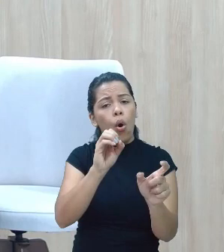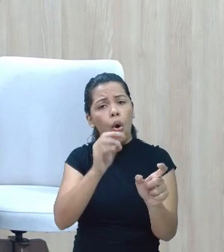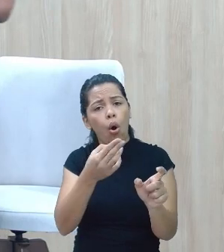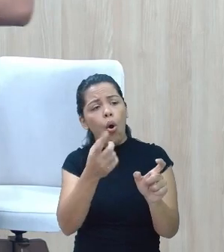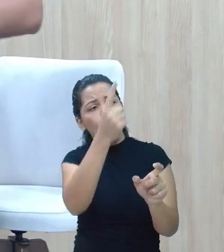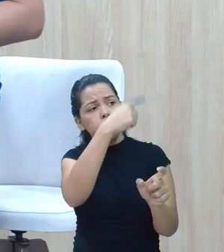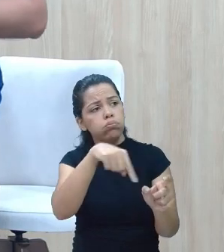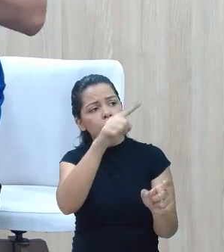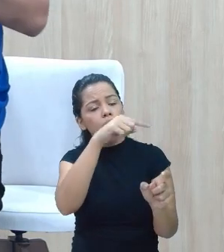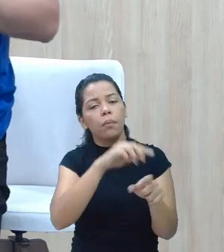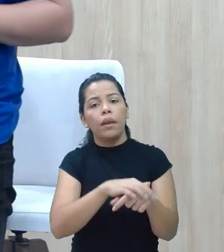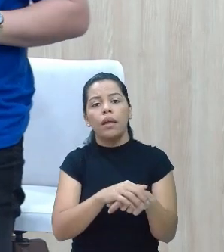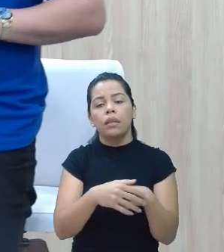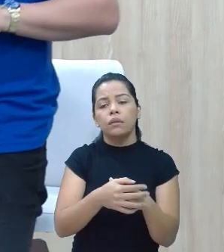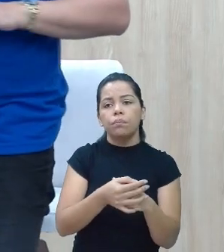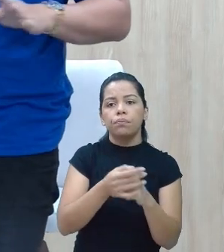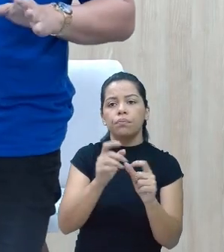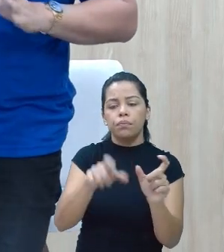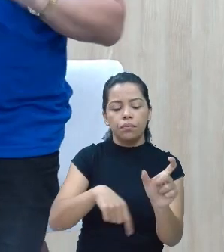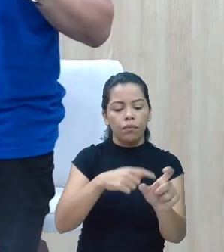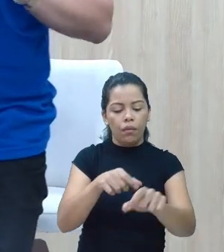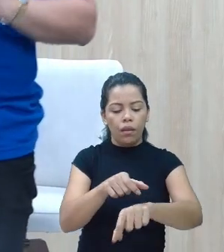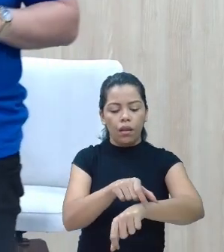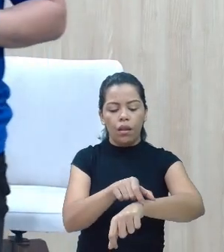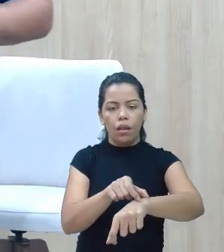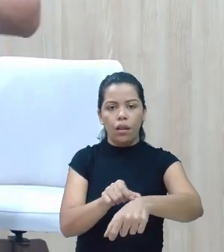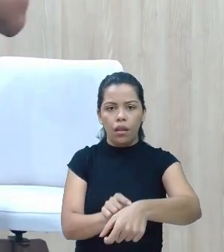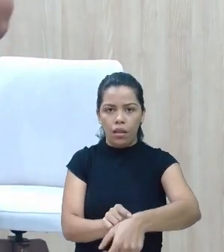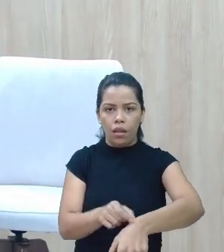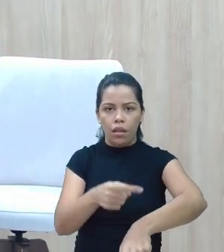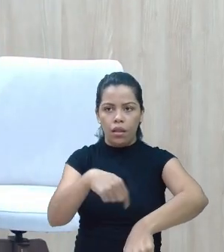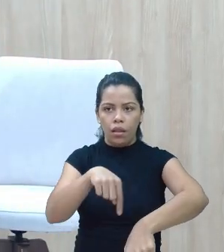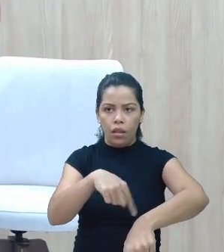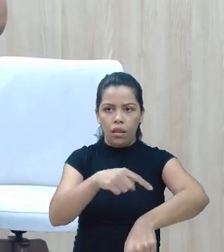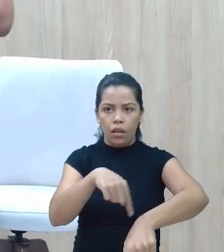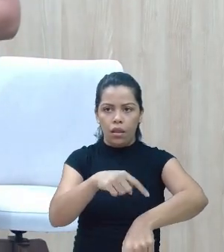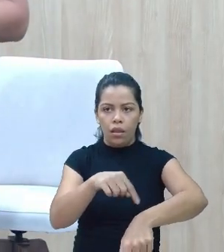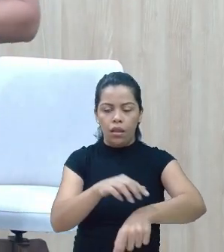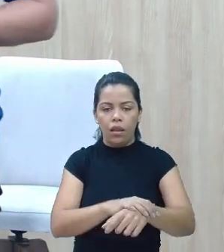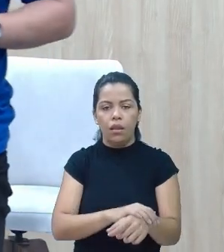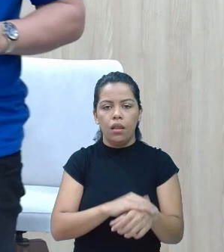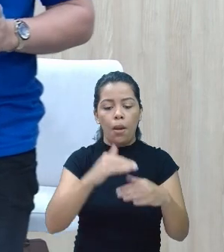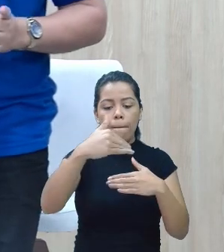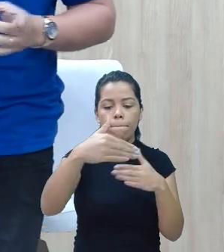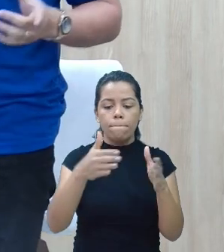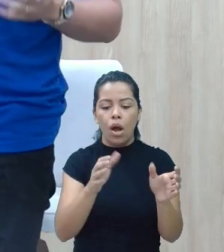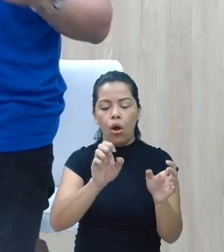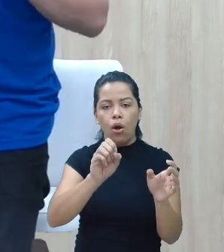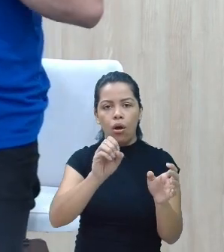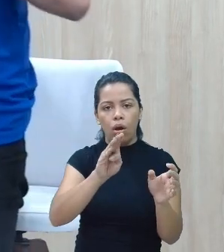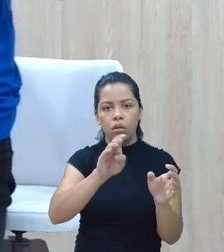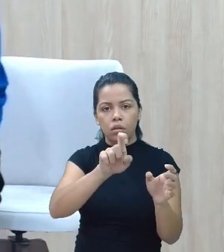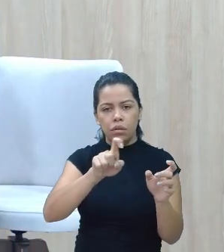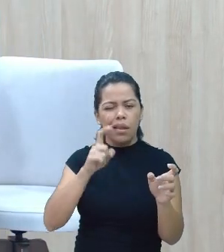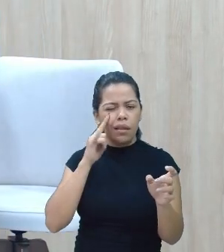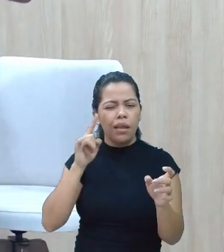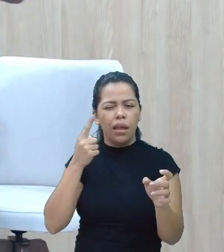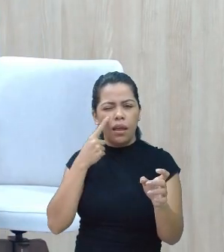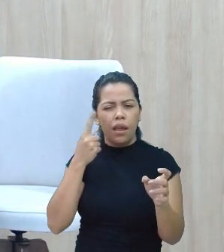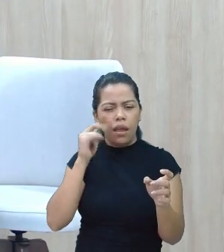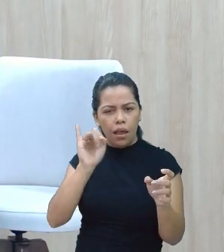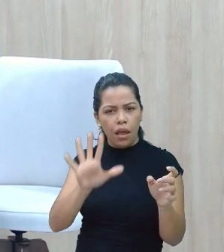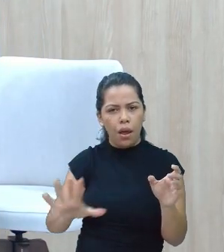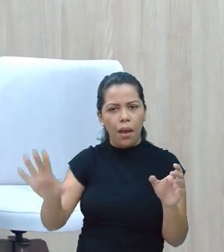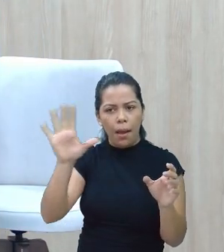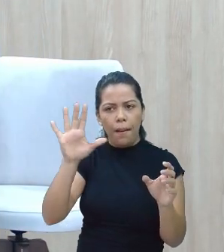relógio em ponto, tá bom? Então, só para a gente ter a ideia. Box, que é caixa, brush, que como verbo seria